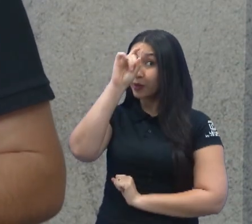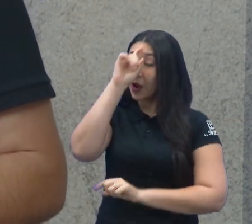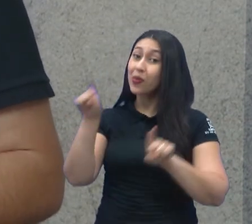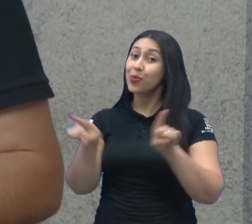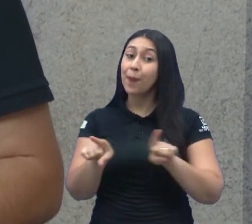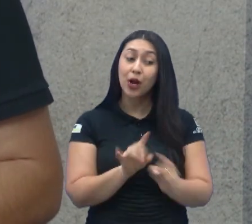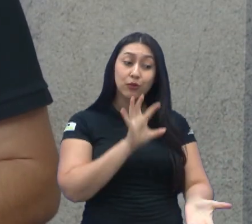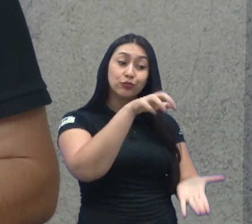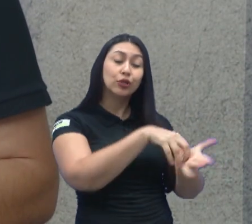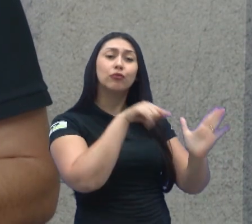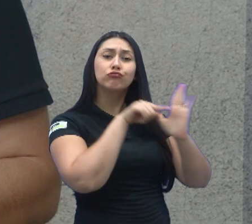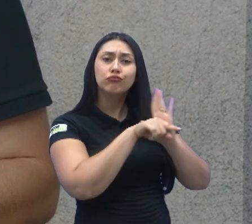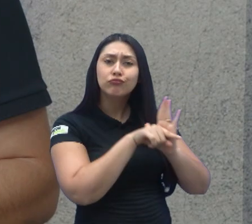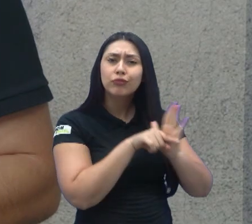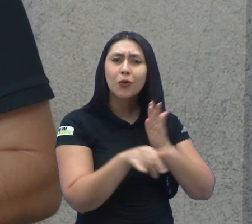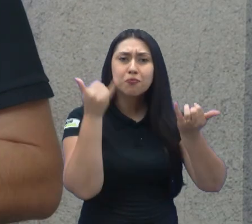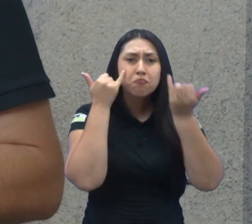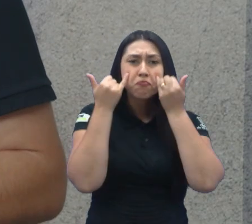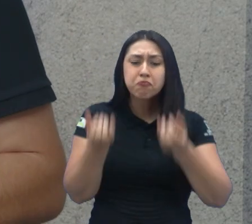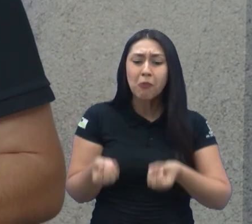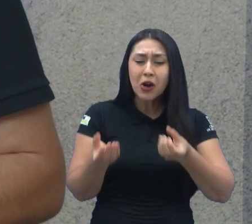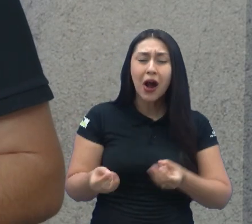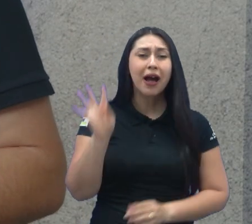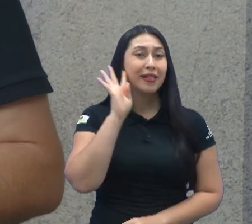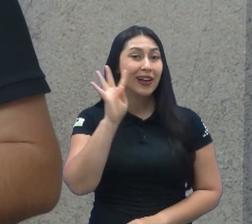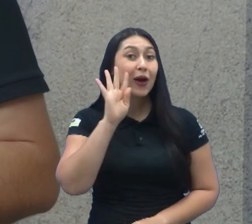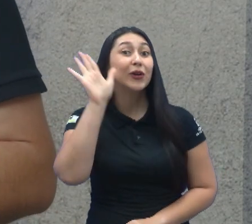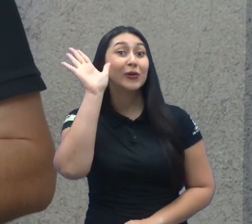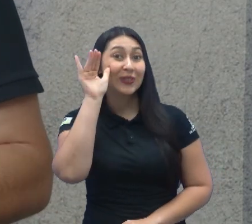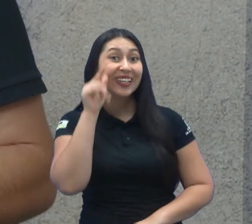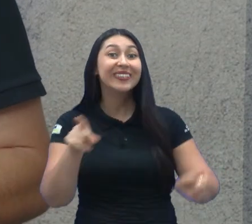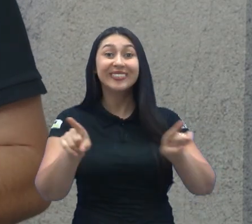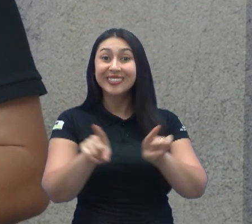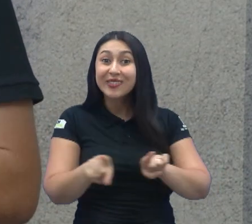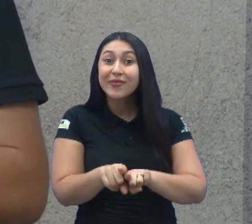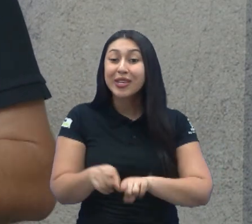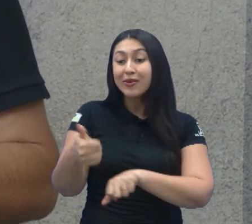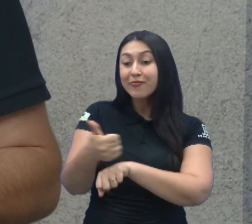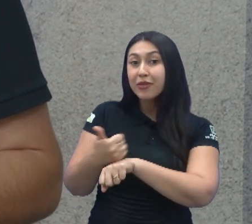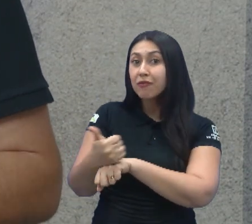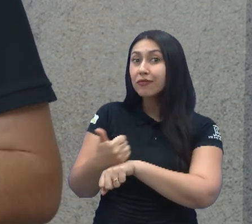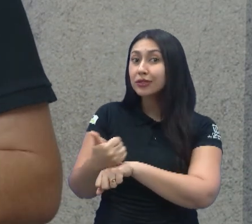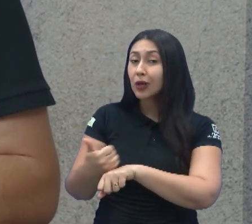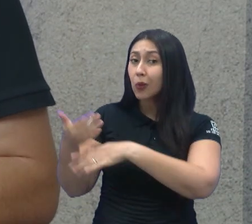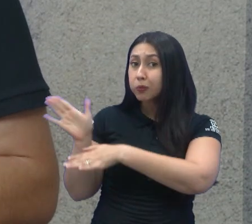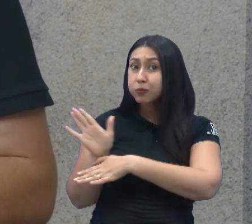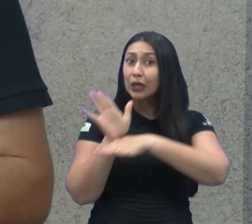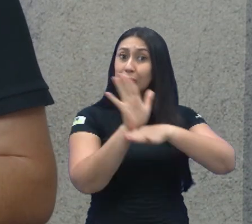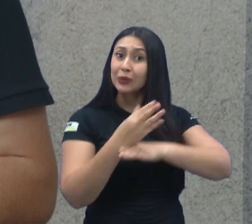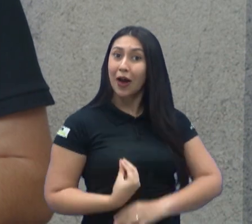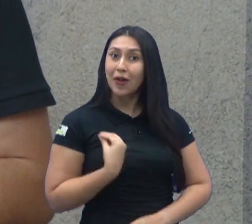pesquisa. Tem muita informação bacana e curiosidades sobre essa carreira que faz toda a diferença na vida